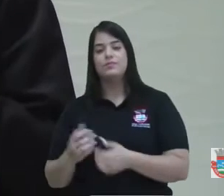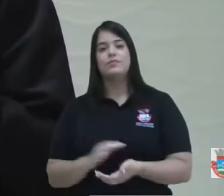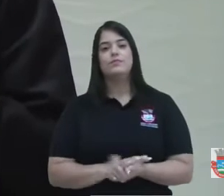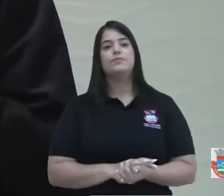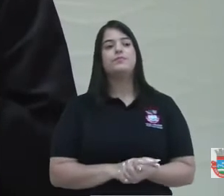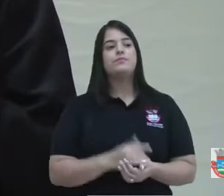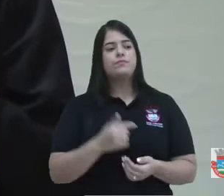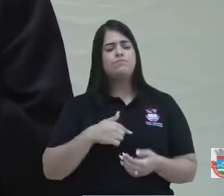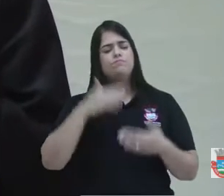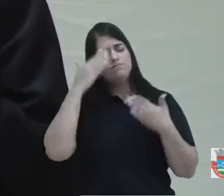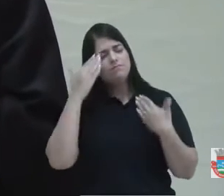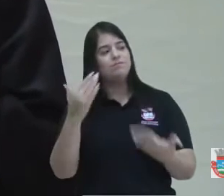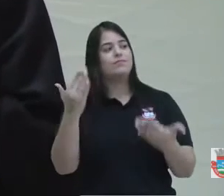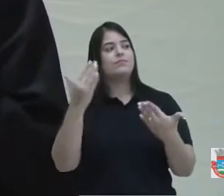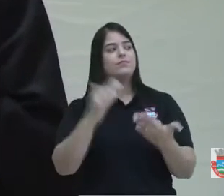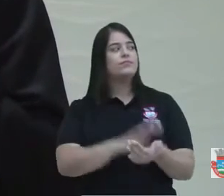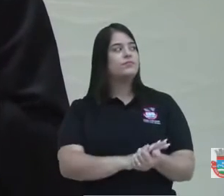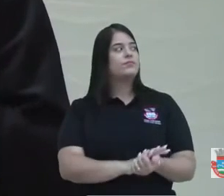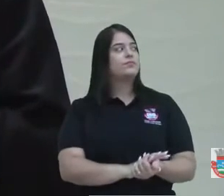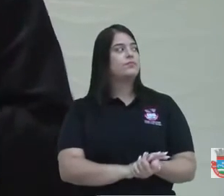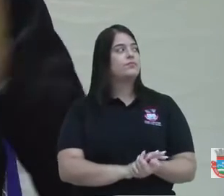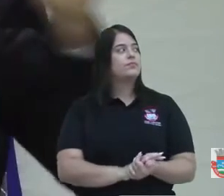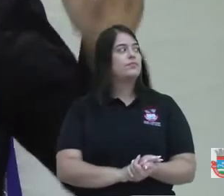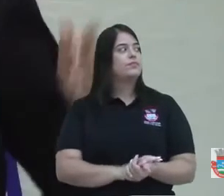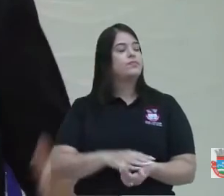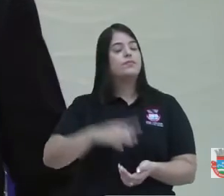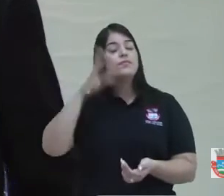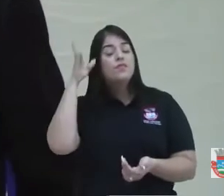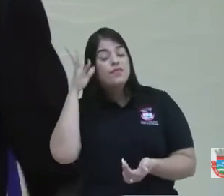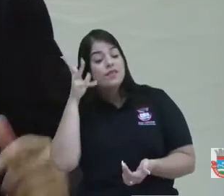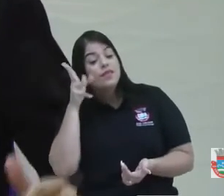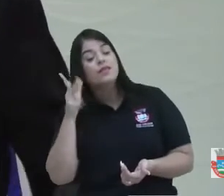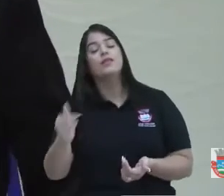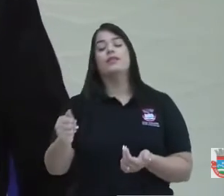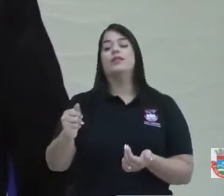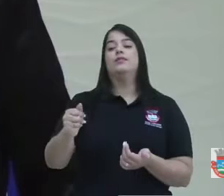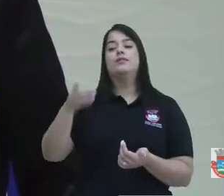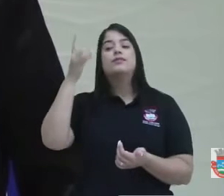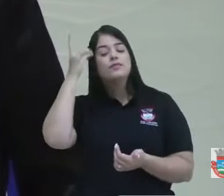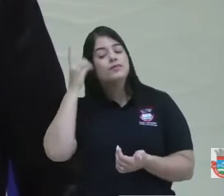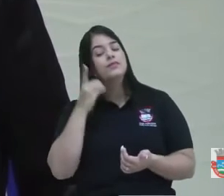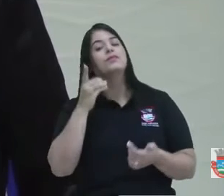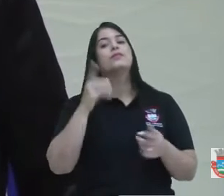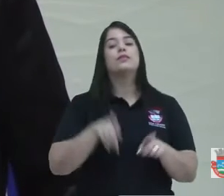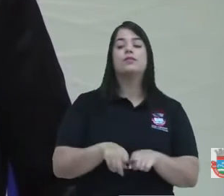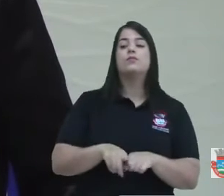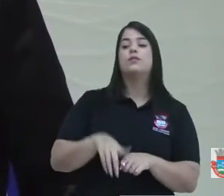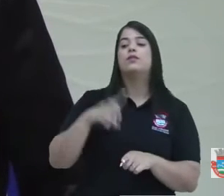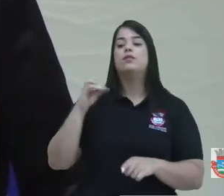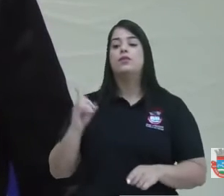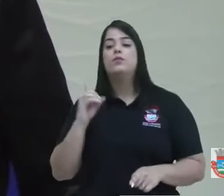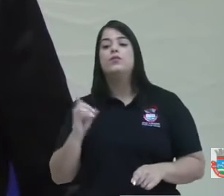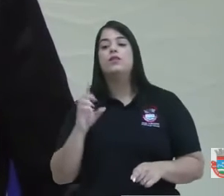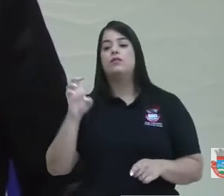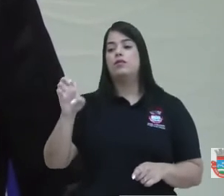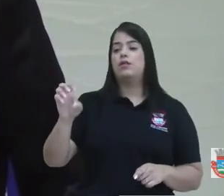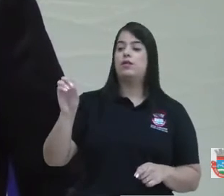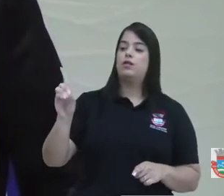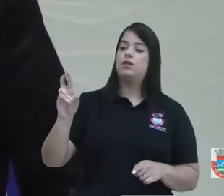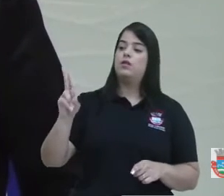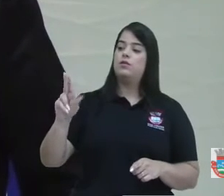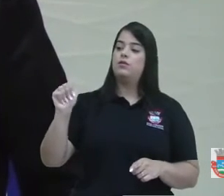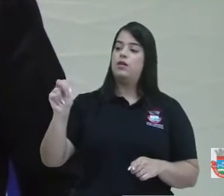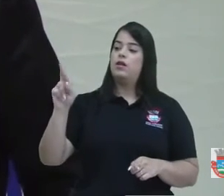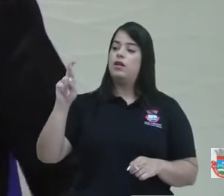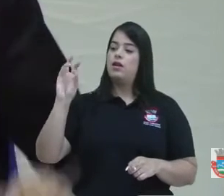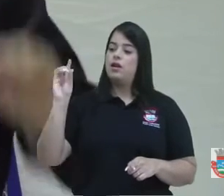eu só tenho a agradecer aí a seu José Almeida, a Débora Almeida e ao deputado Eduardo da Fonte, que vai